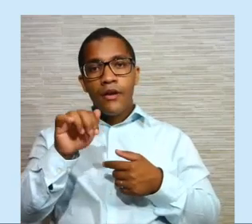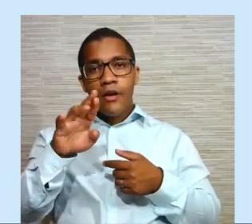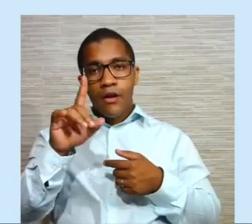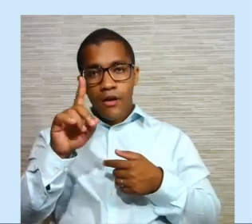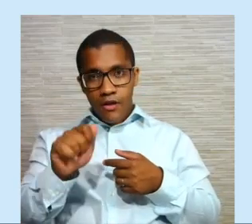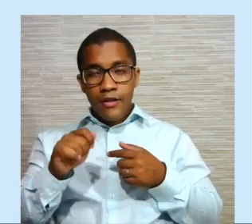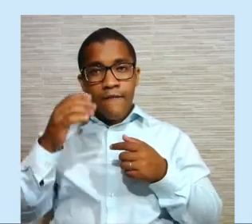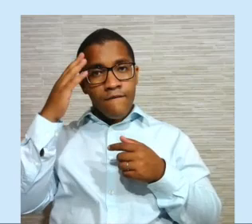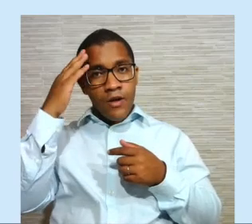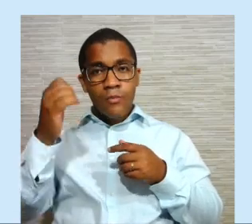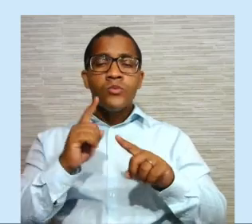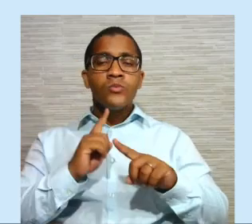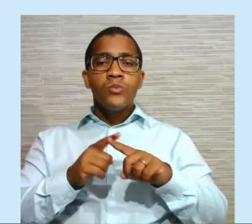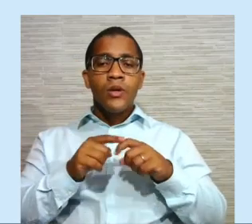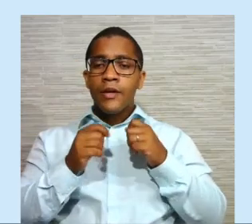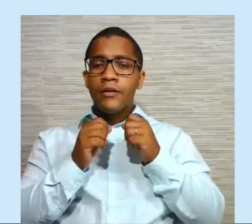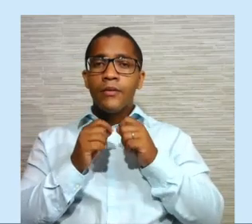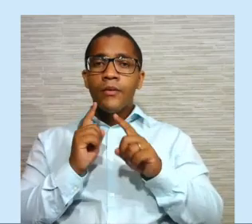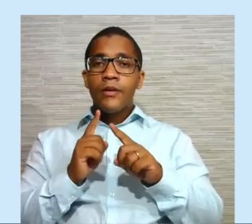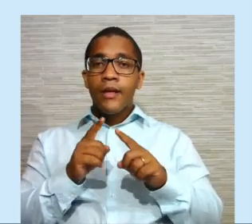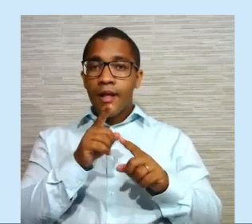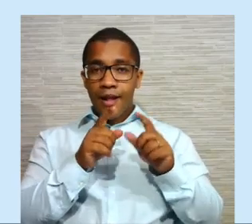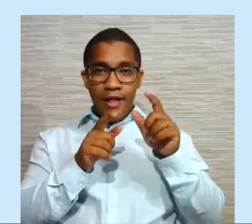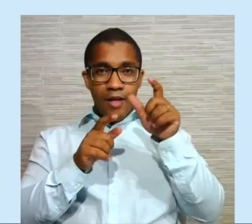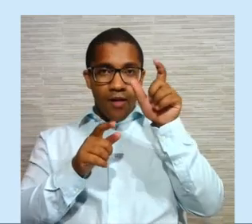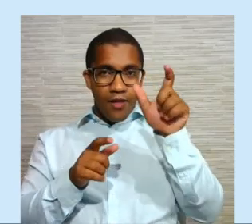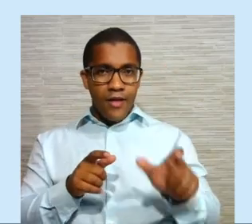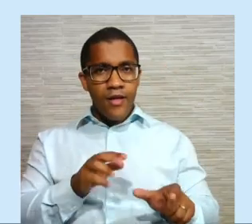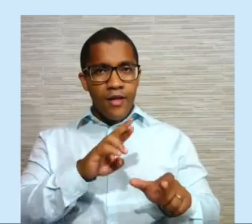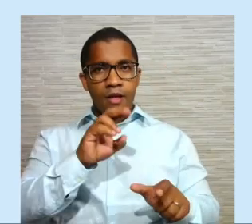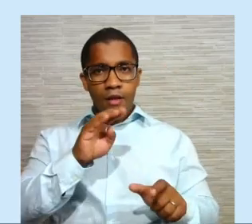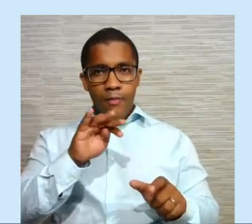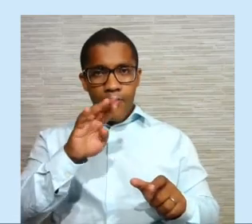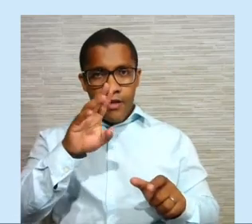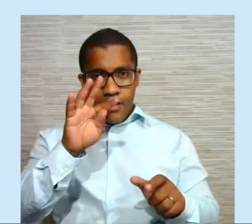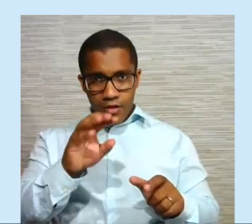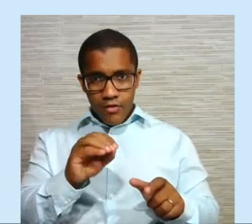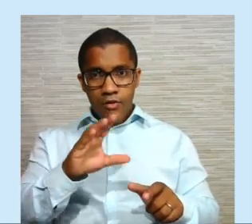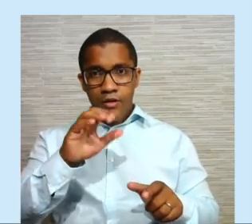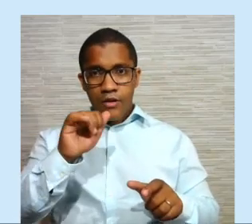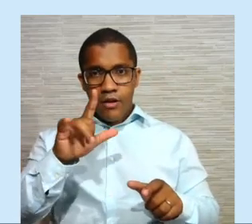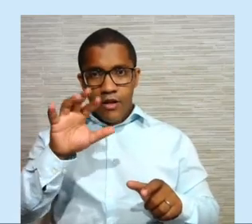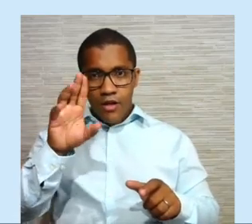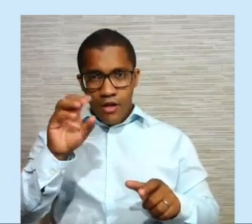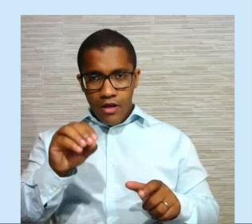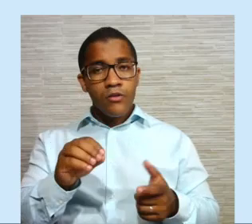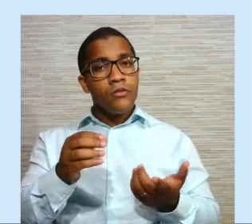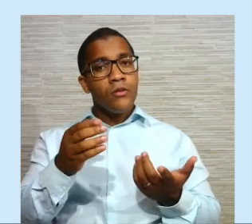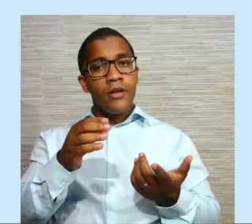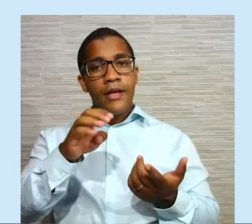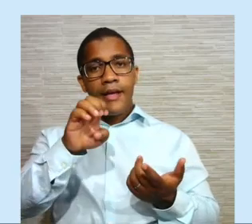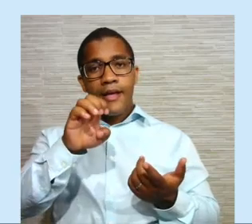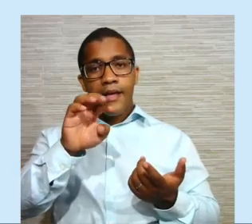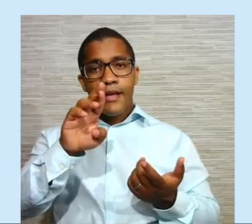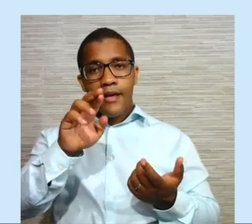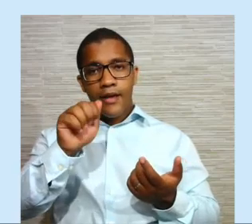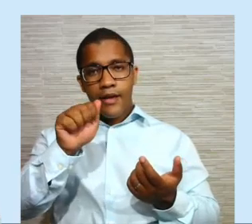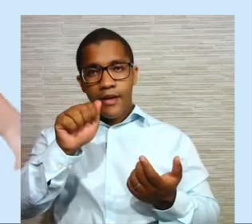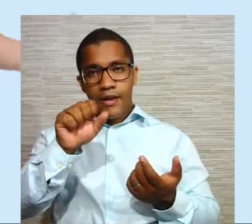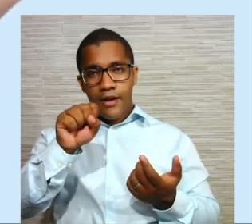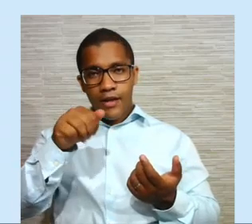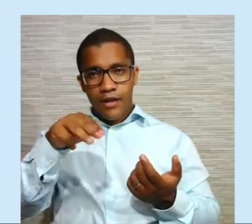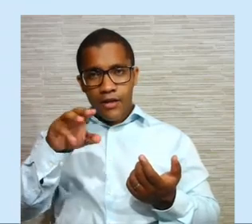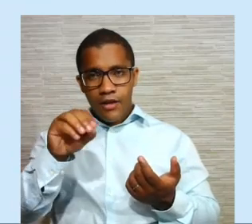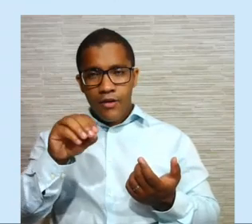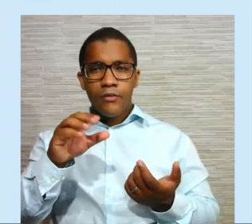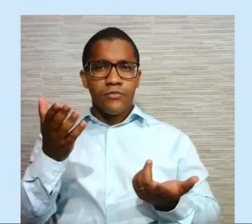mais a aparecer, porque é com Roberto Carlos, na Jovem Guarda, Roberto Carlos, Erasmo Carlos e Vanderlé, que a guitarra, por exemplo, ela começa a